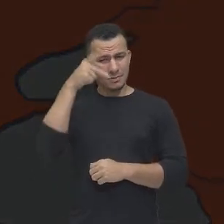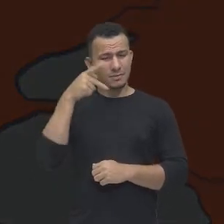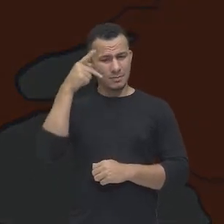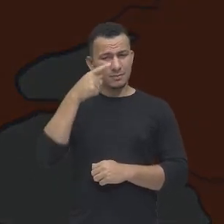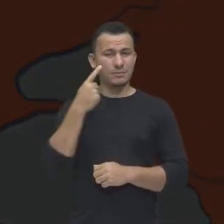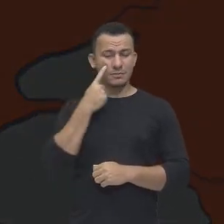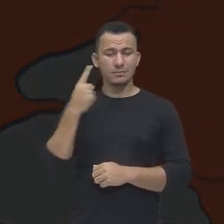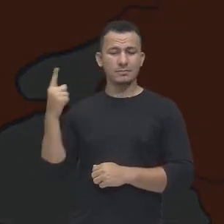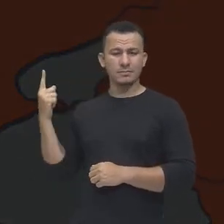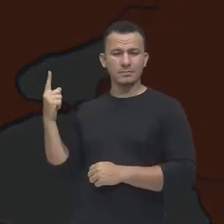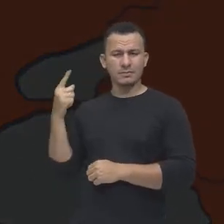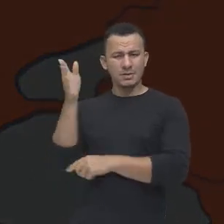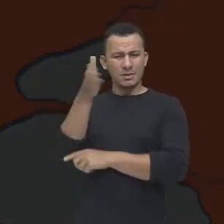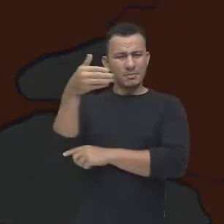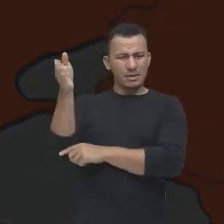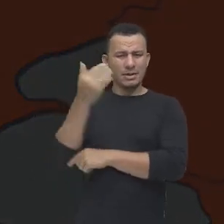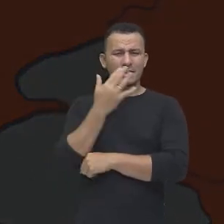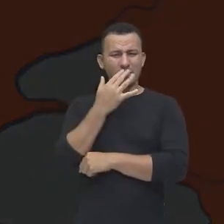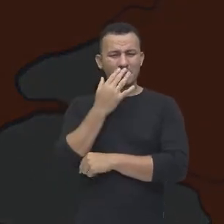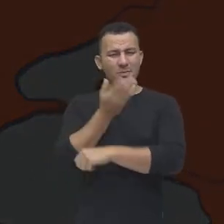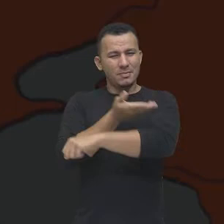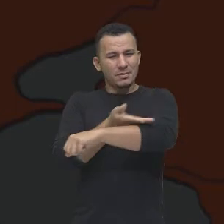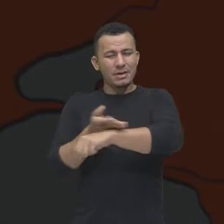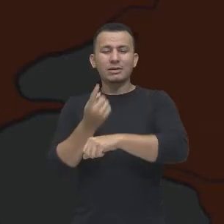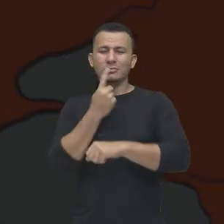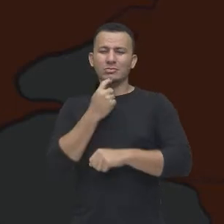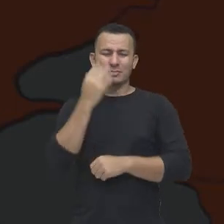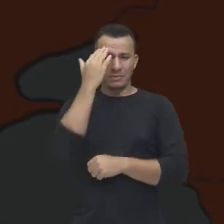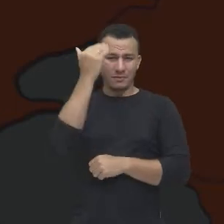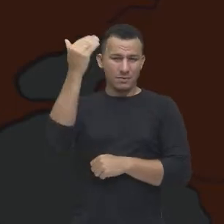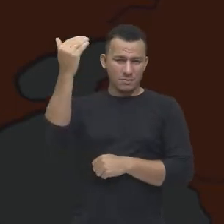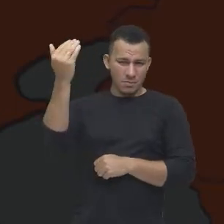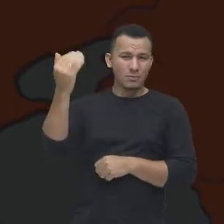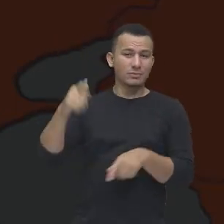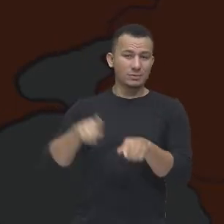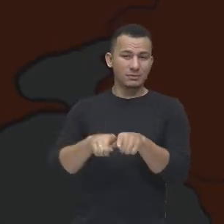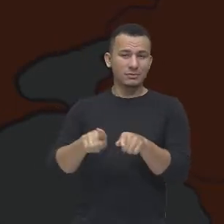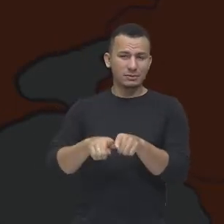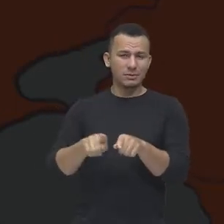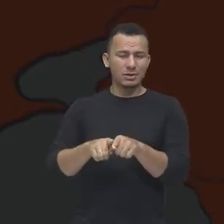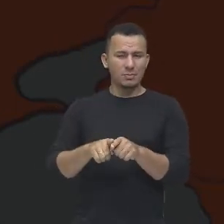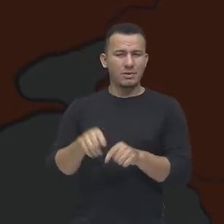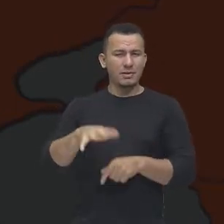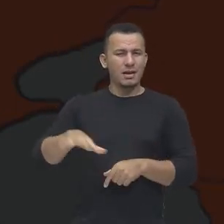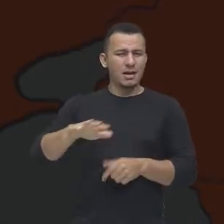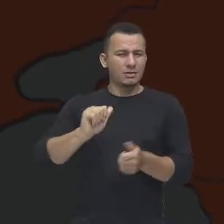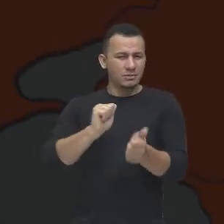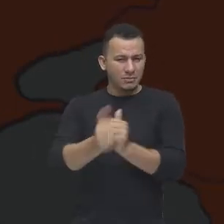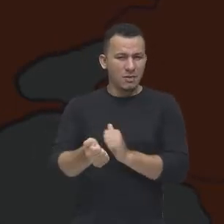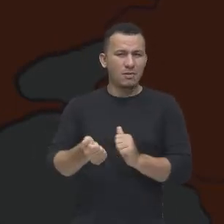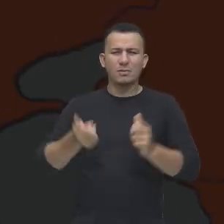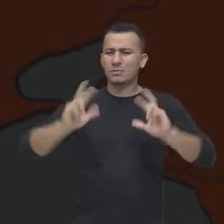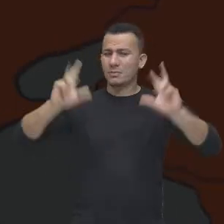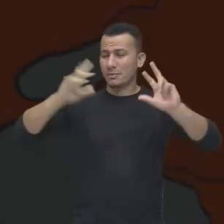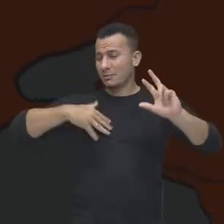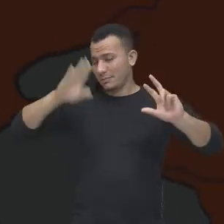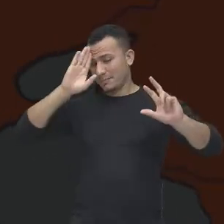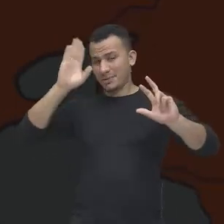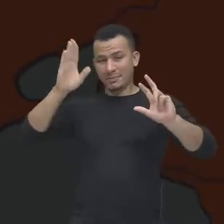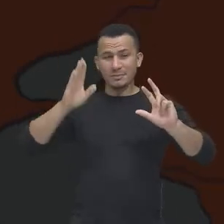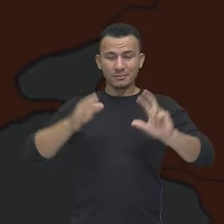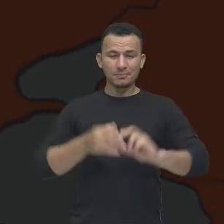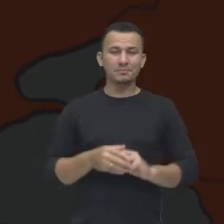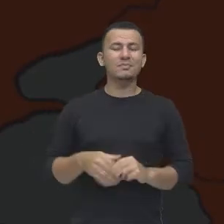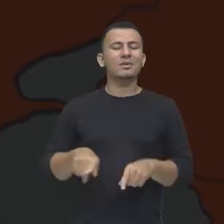bandeirinha branca e vermelha, muito conhecido ali para quem gosta de esportes, né? Vôlei principalmente, né?